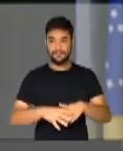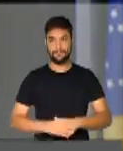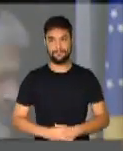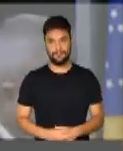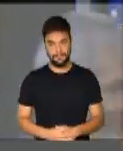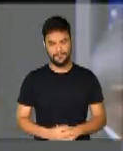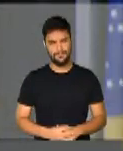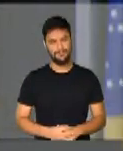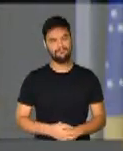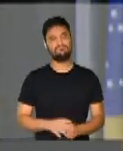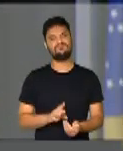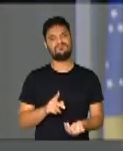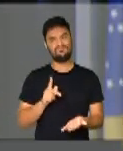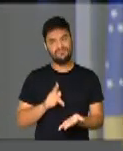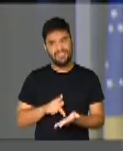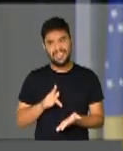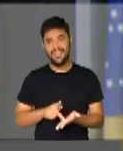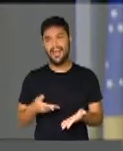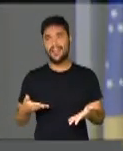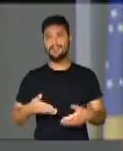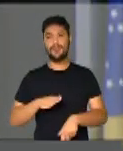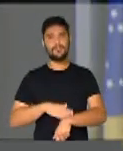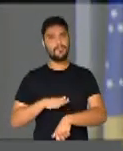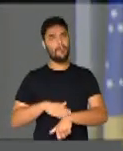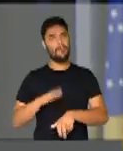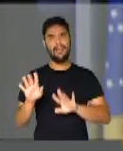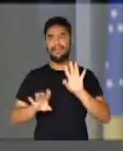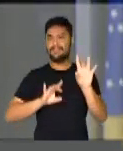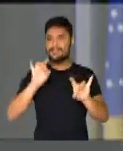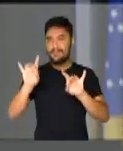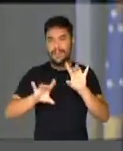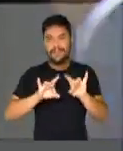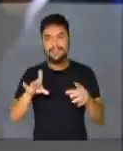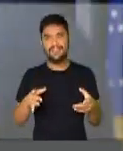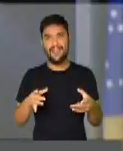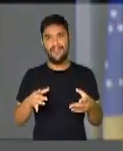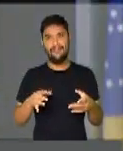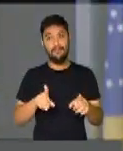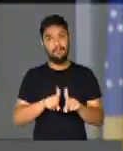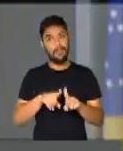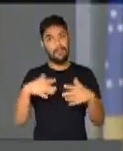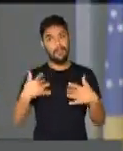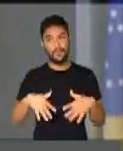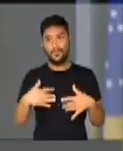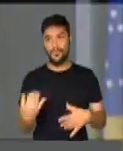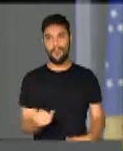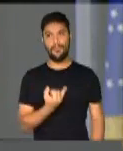dúvidas alguma é um momento especial e muito marcante na vida de todos nós.